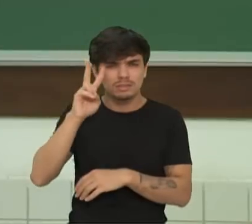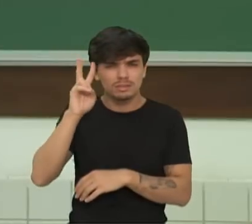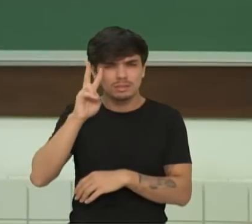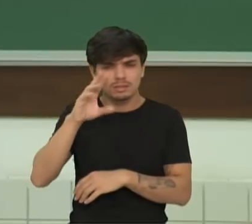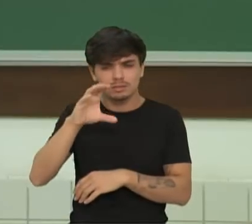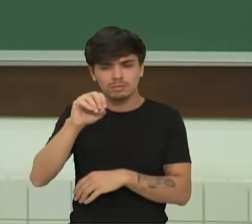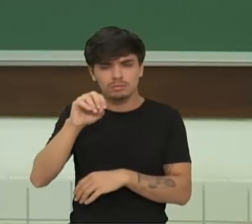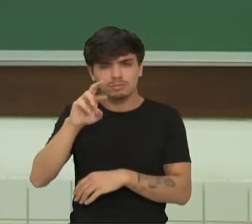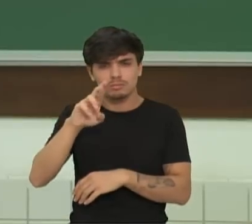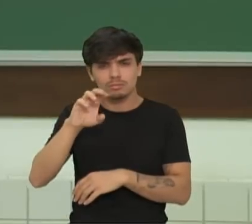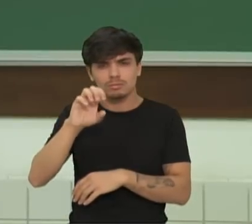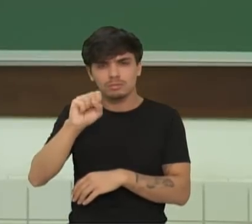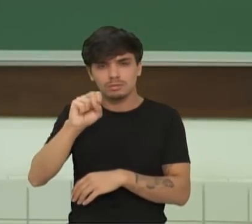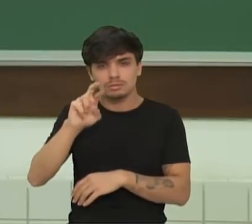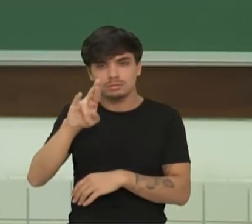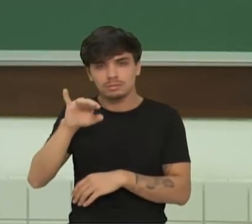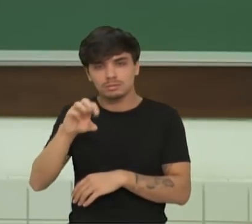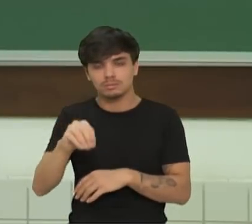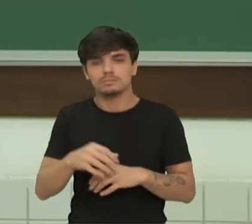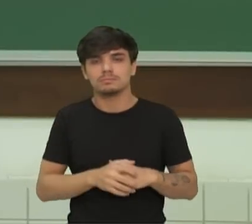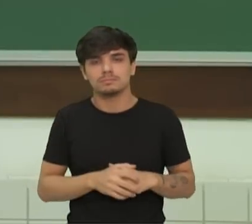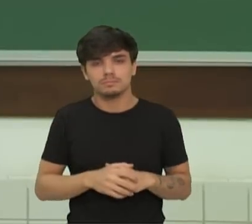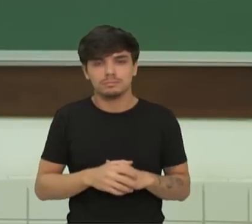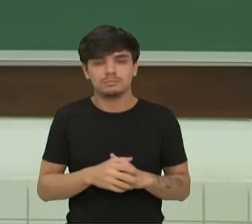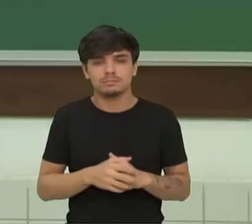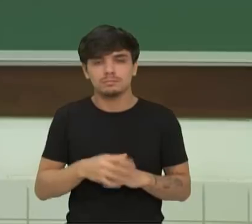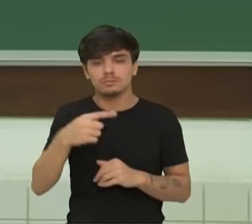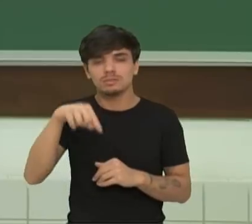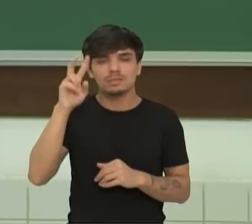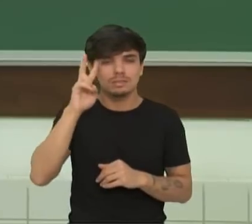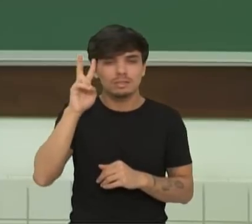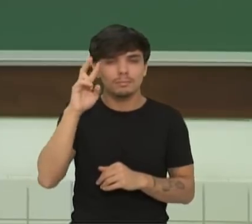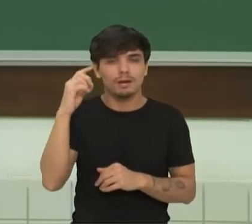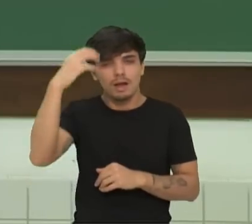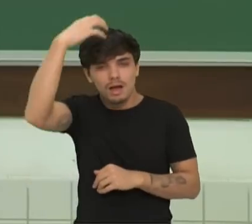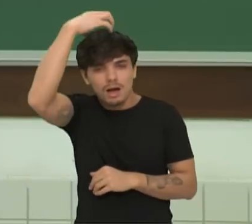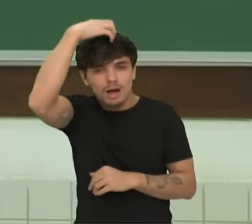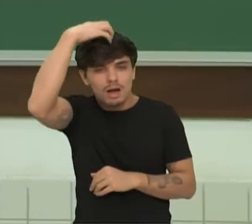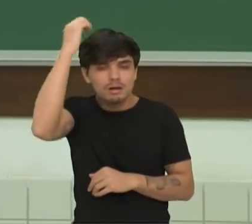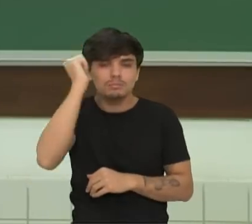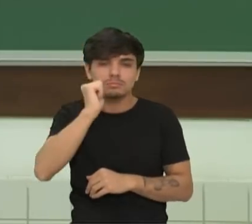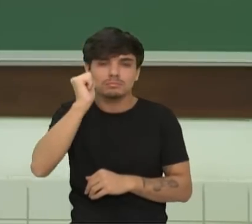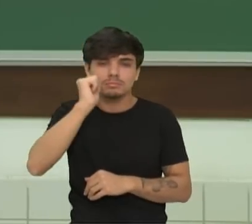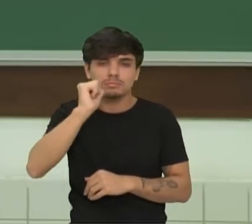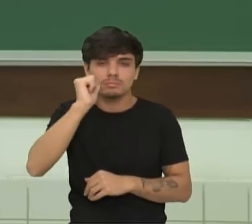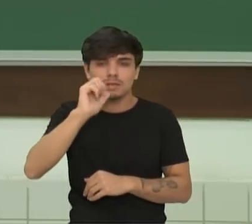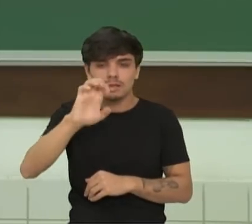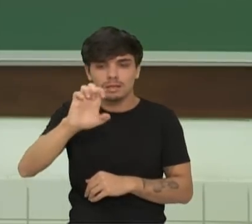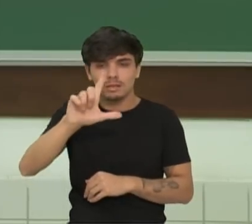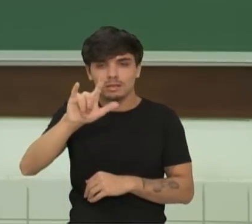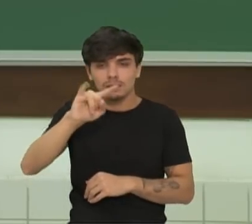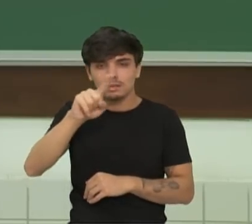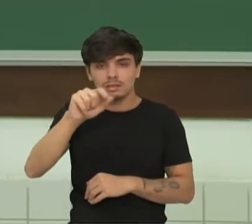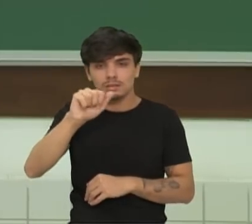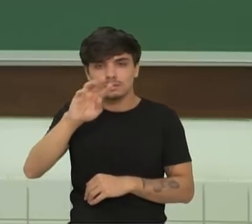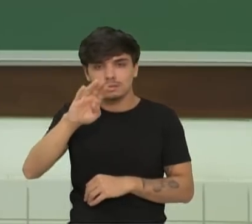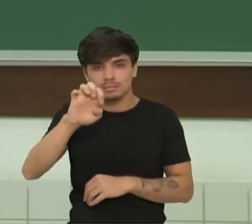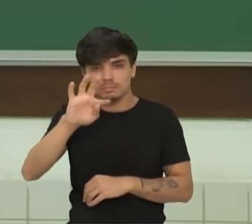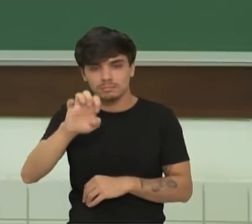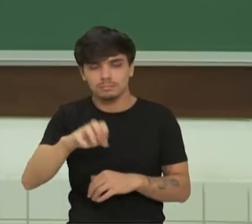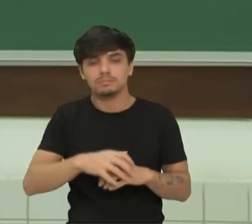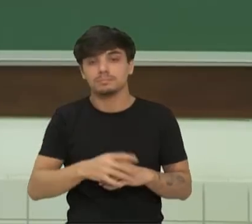disso? Lembra da nossa rainha Elizabeth, a filha, a primeira, né? A filha da Ana Bolena?